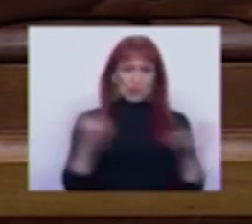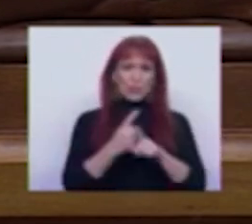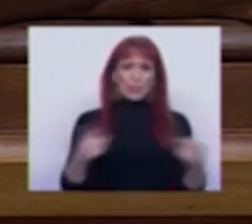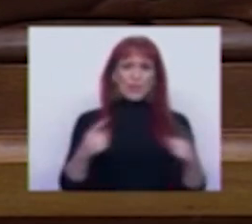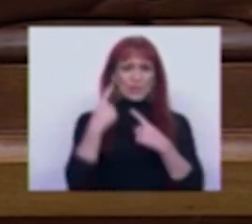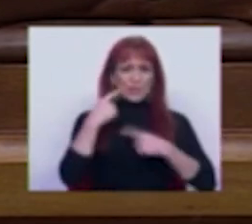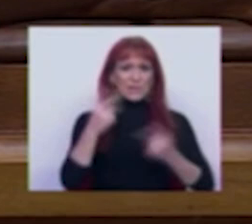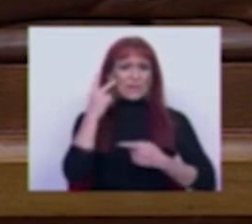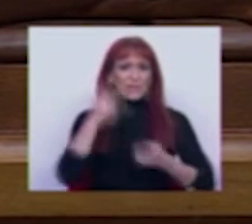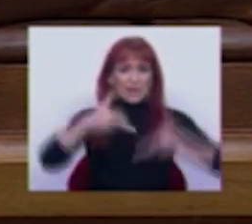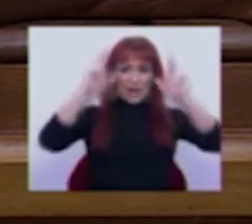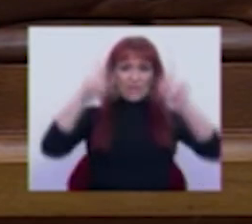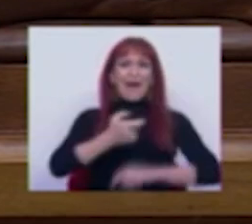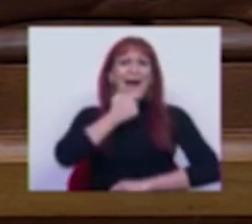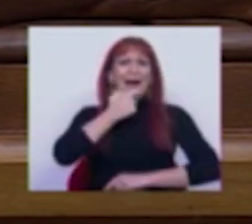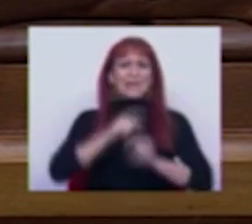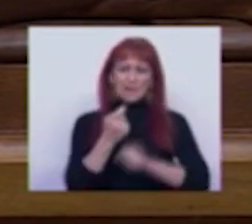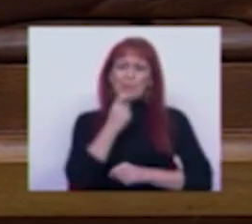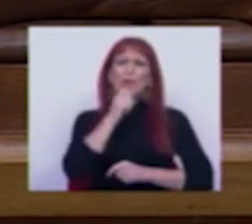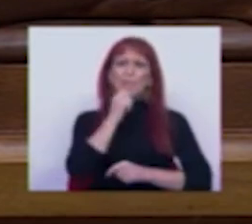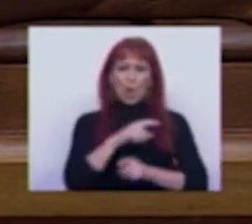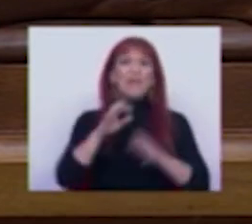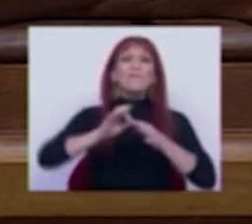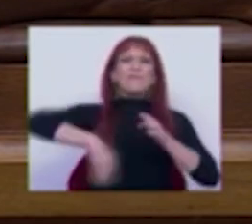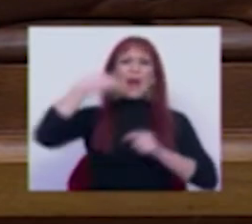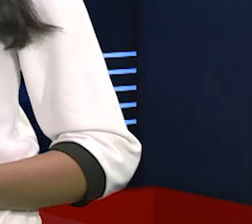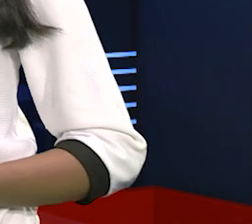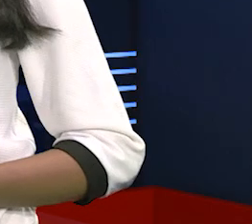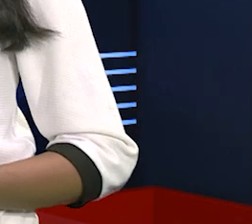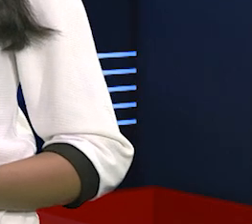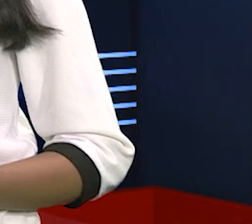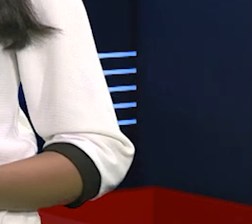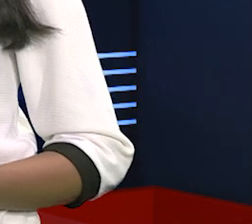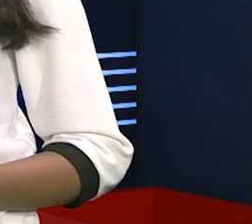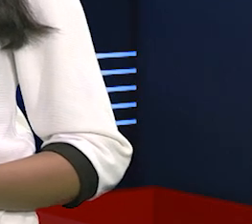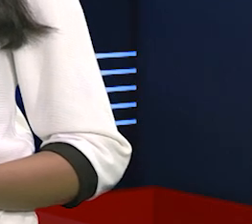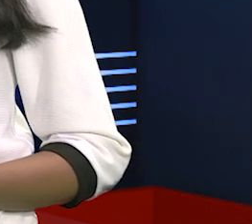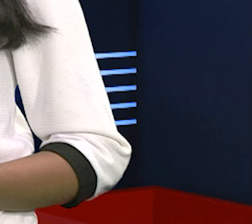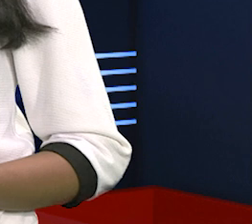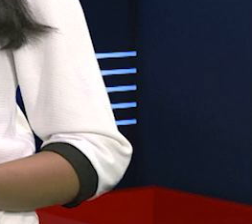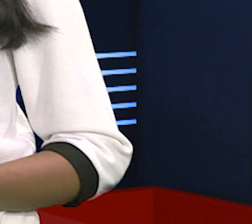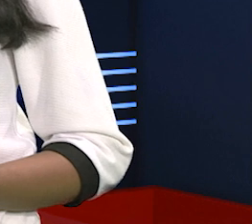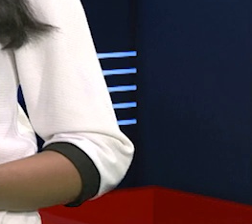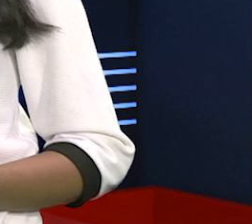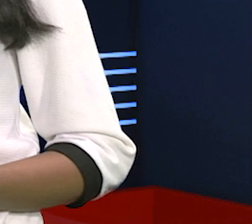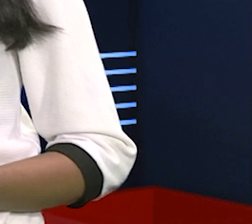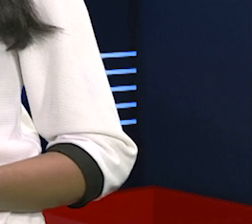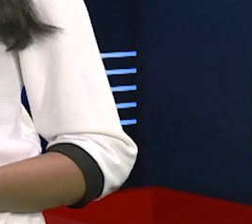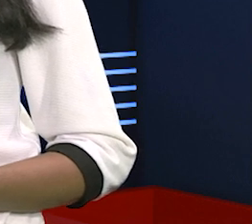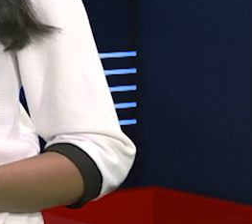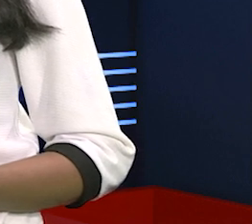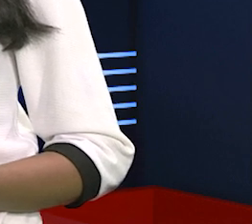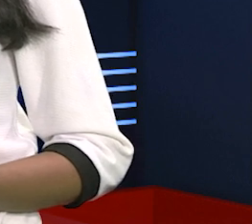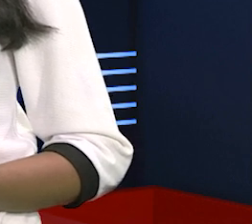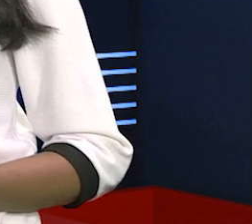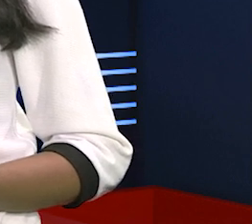viver é ser livre. Pois só assim, abril poderá ter finalmente rosto de mulher. O presidente do PSD de Portugal defendeu que a solução para